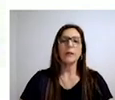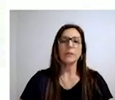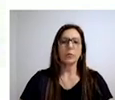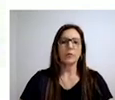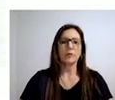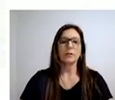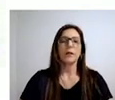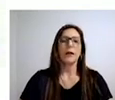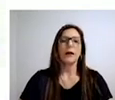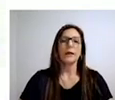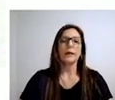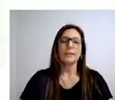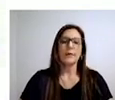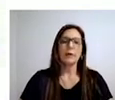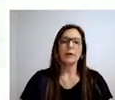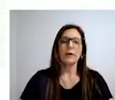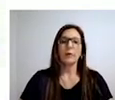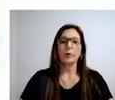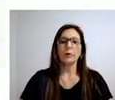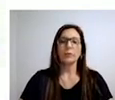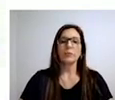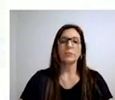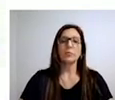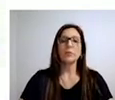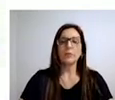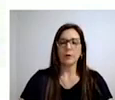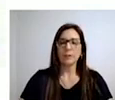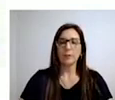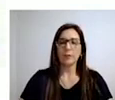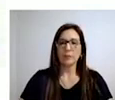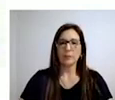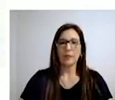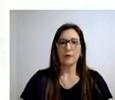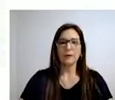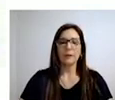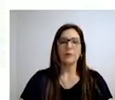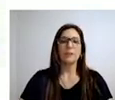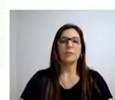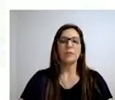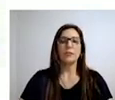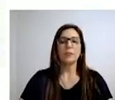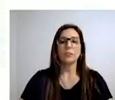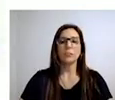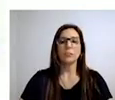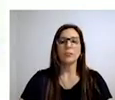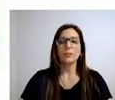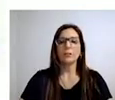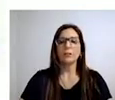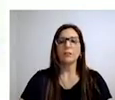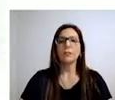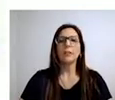a mitose, a célula, ela produz duas células idênticas a ela. Então, ela se divide, né, o seu núcleo